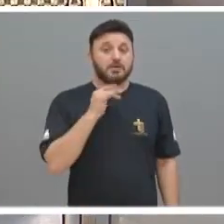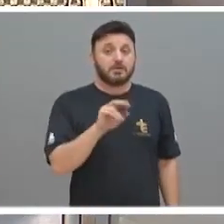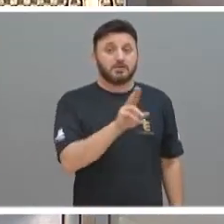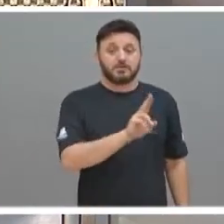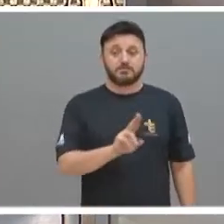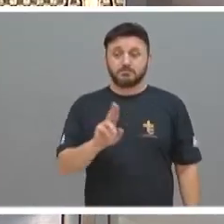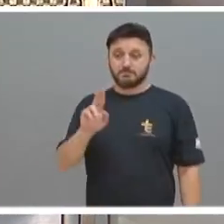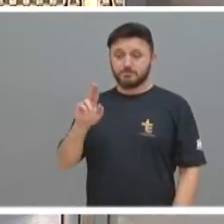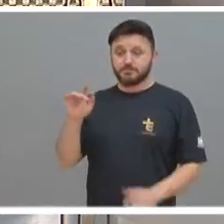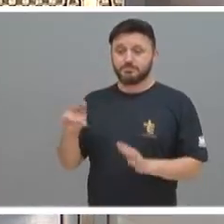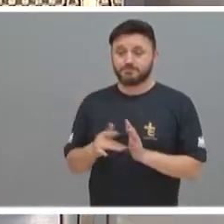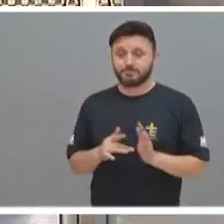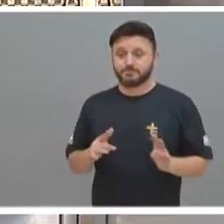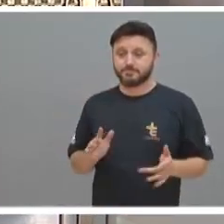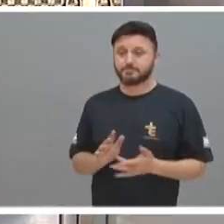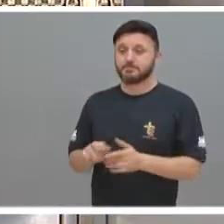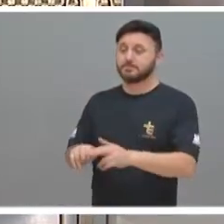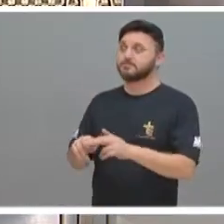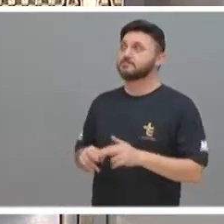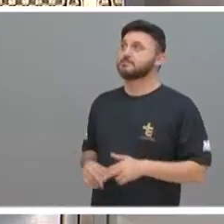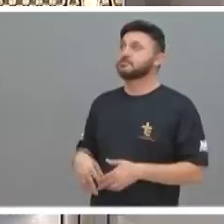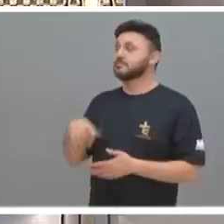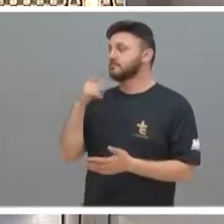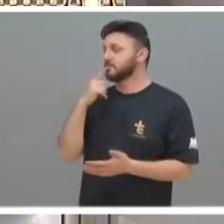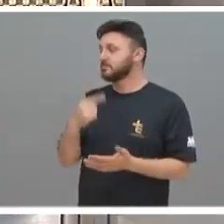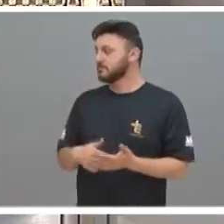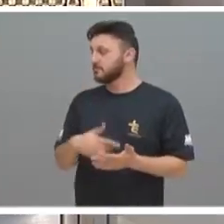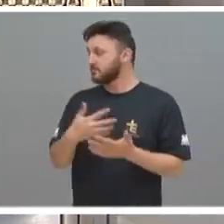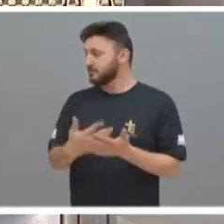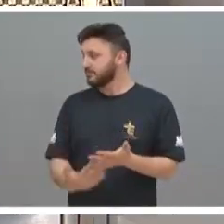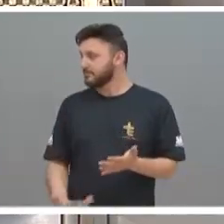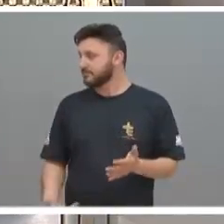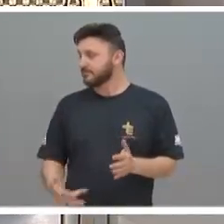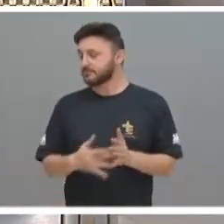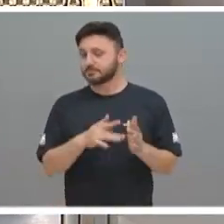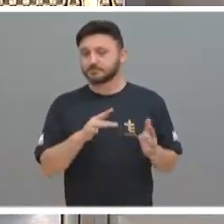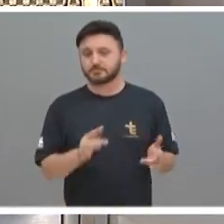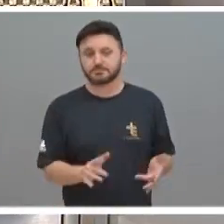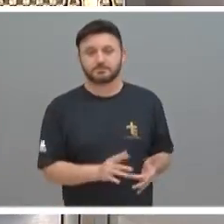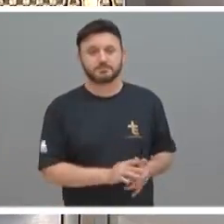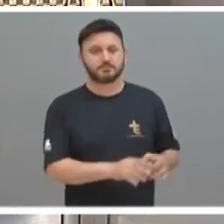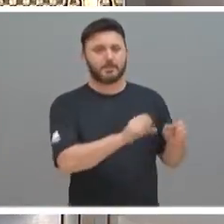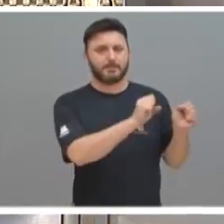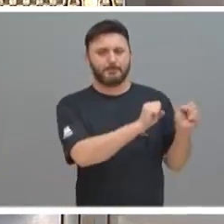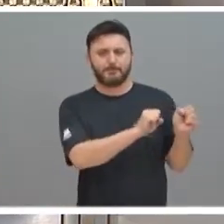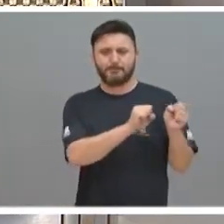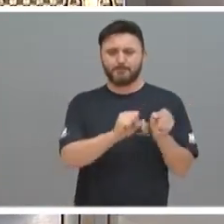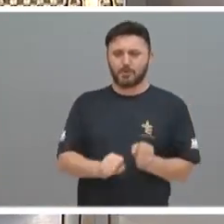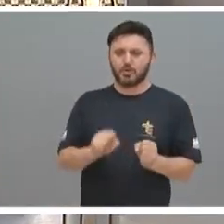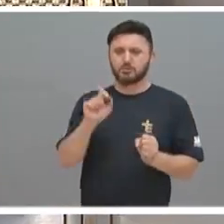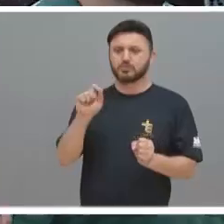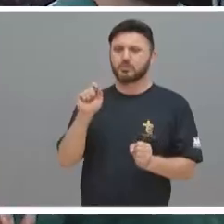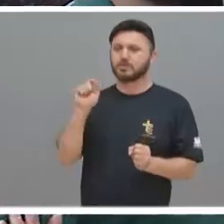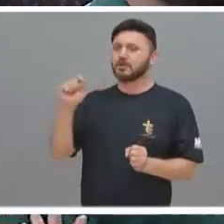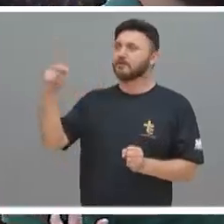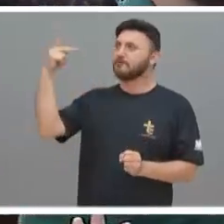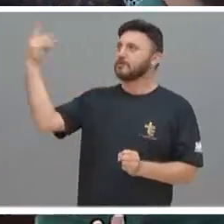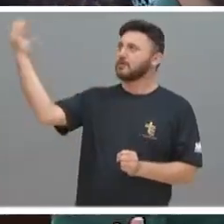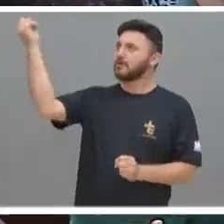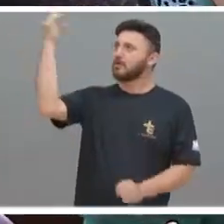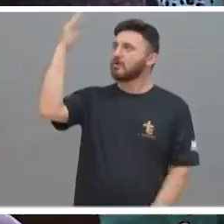de Jesus, pelo sangue de Jesus, tomo posse